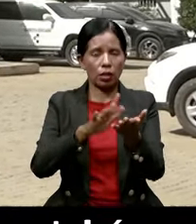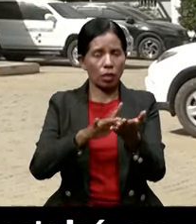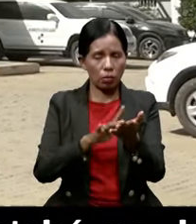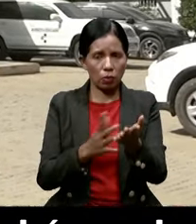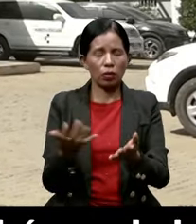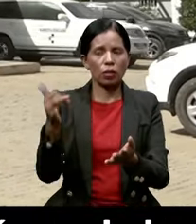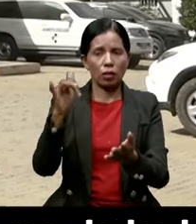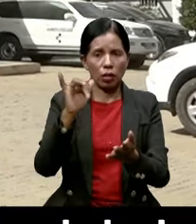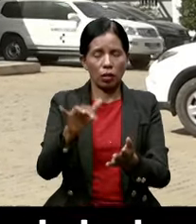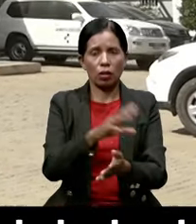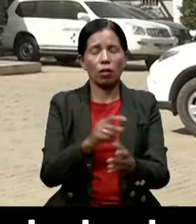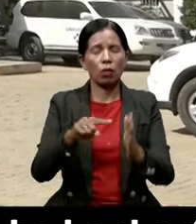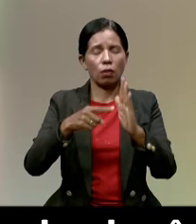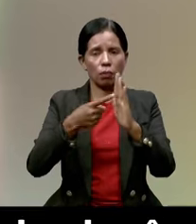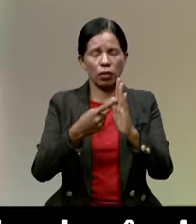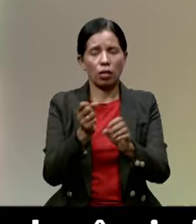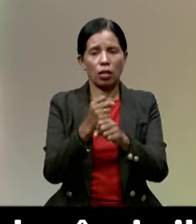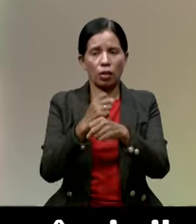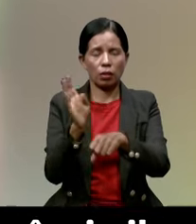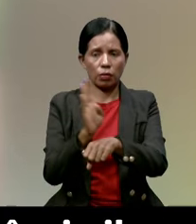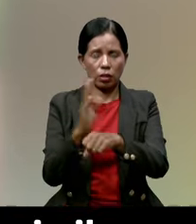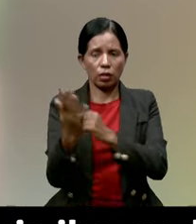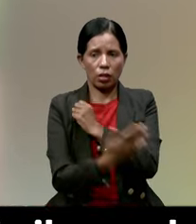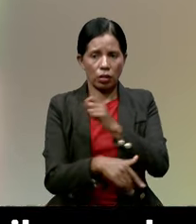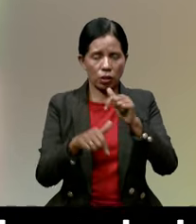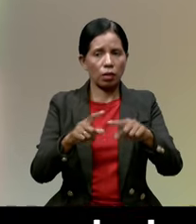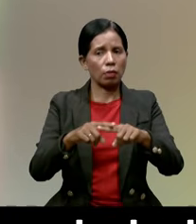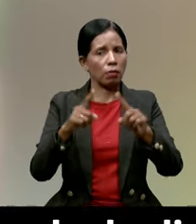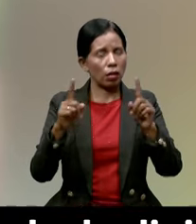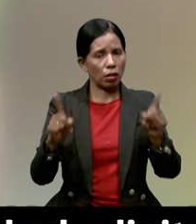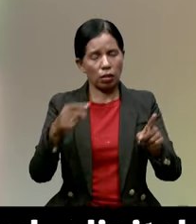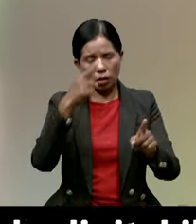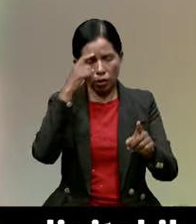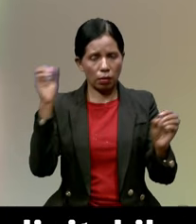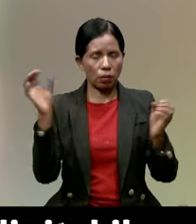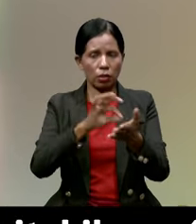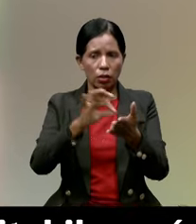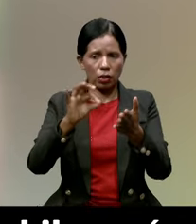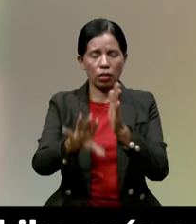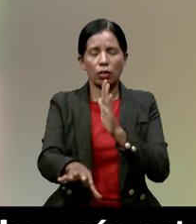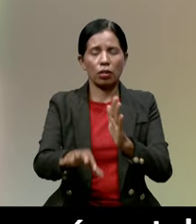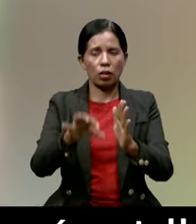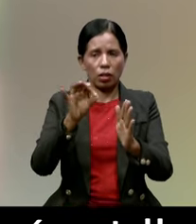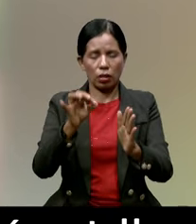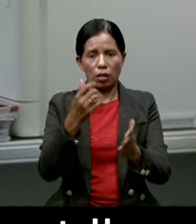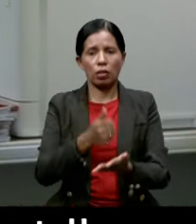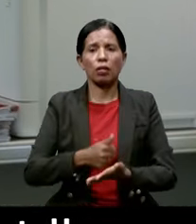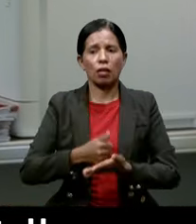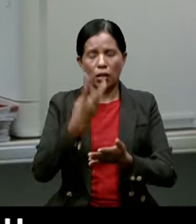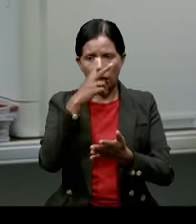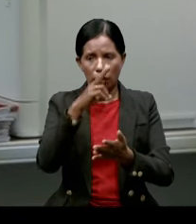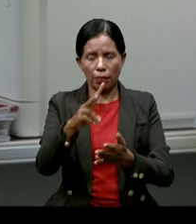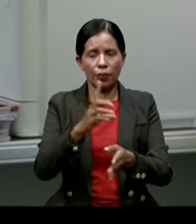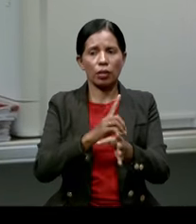Sira, nebemak hau halona negócio e arailaran, mas bem malandro tambala coi registro ho de retan controlo. Diretor gabinete